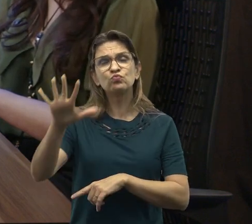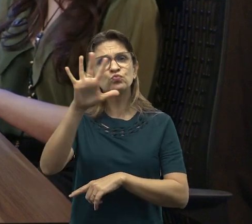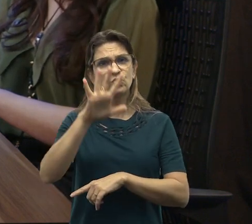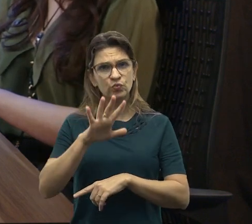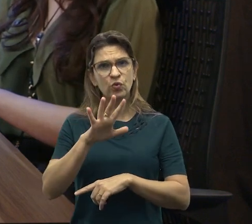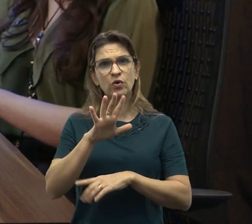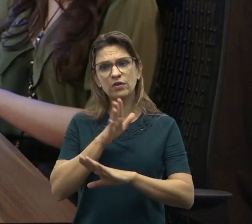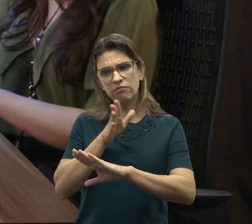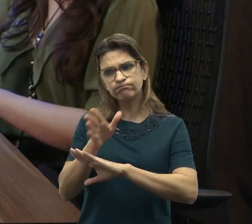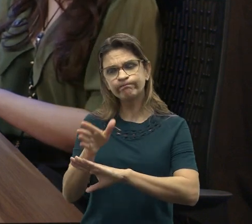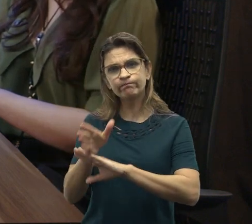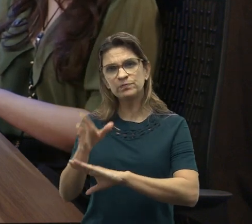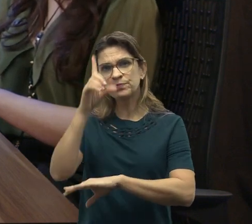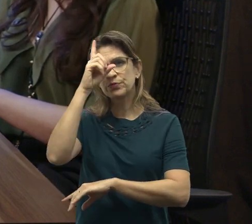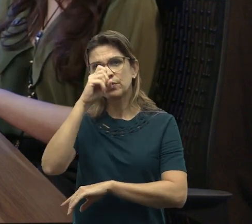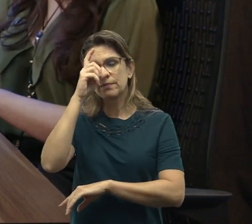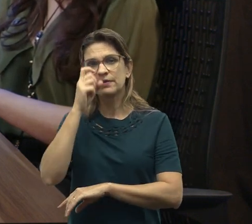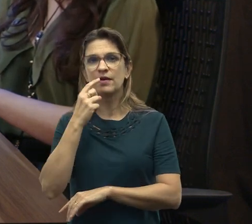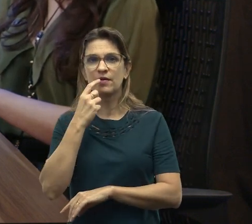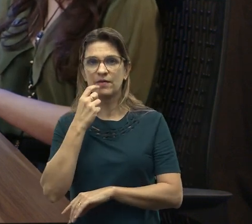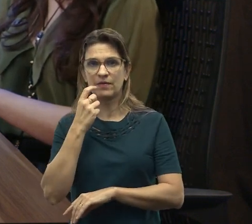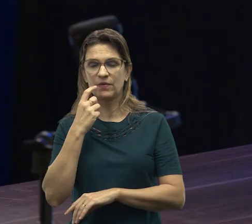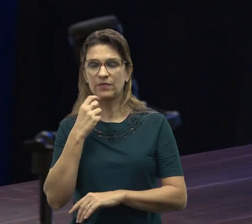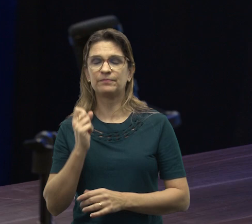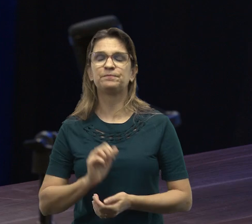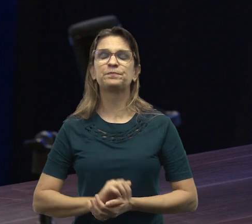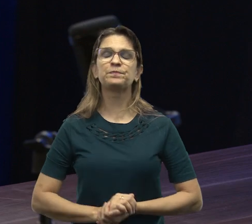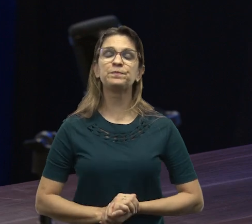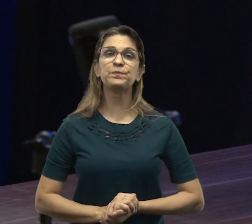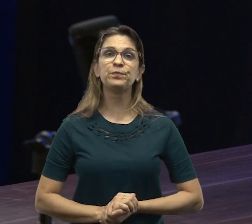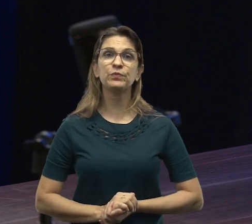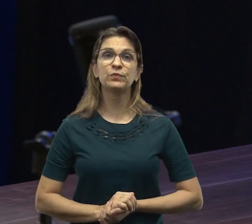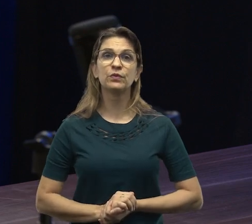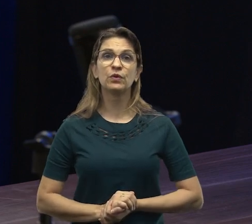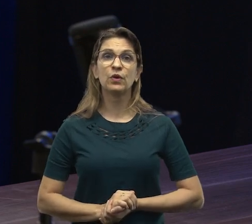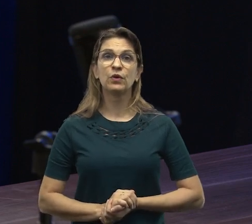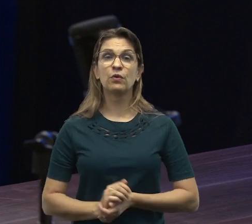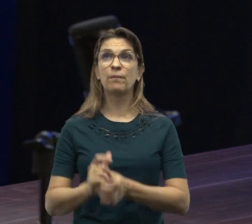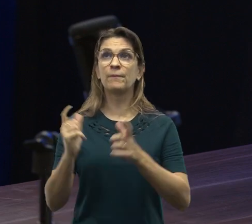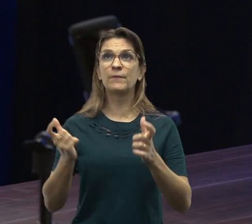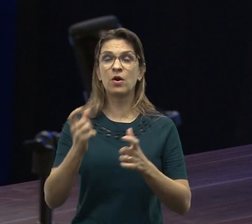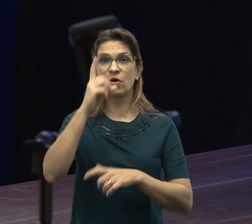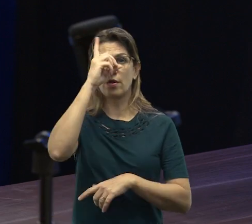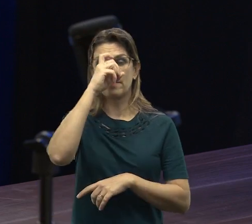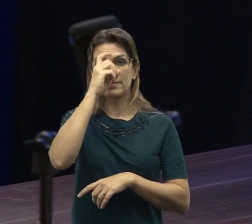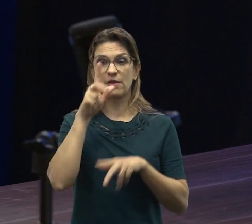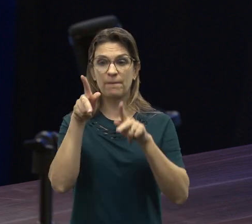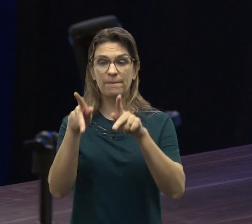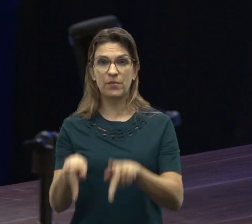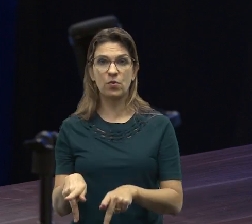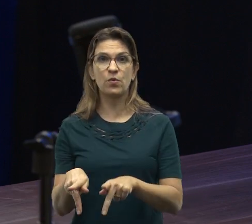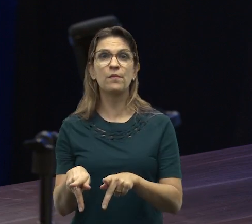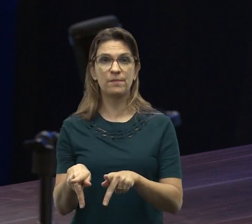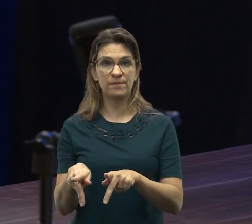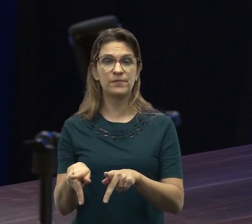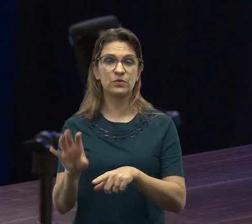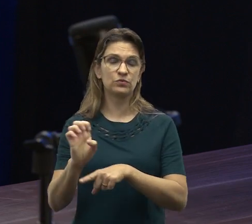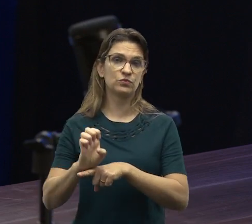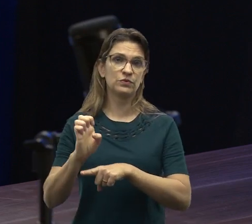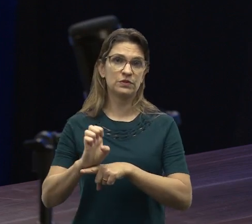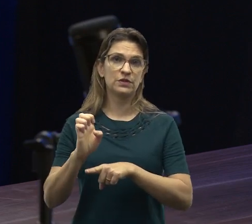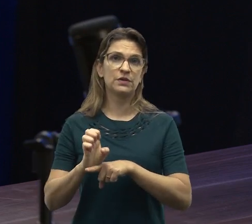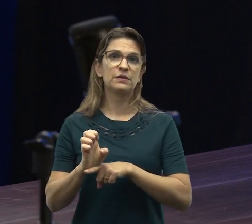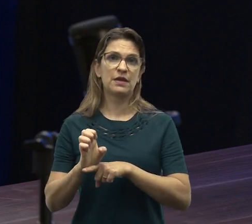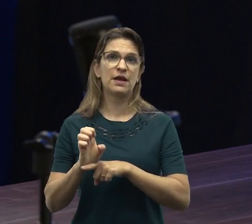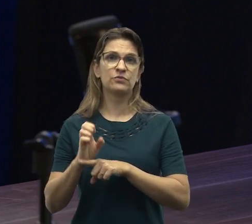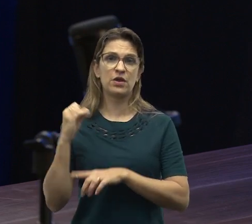parte, hoje é o maior hospital público do nosso estado, e é um hospital hoje que faz um papel muito importante, muito significativo, mas